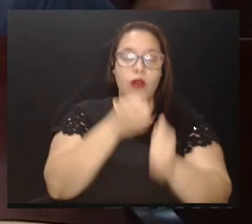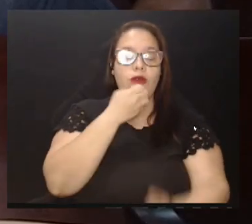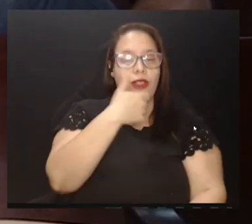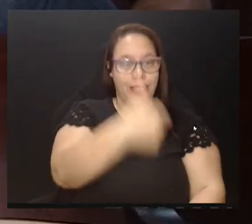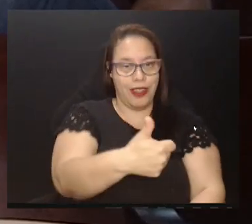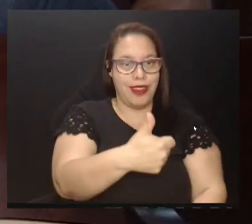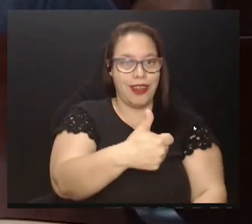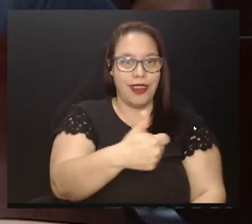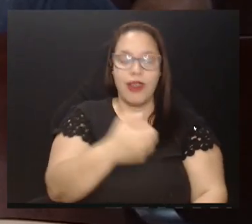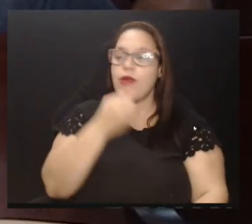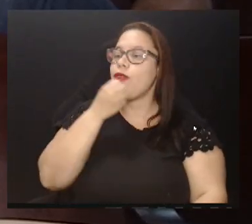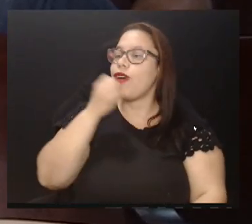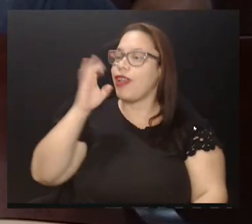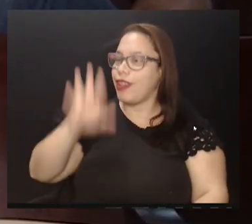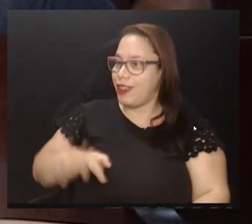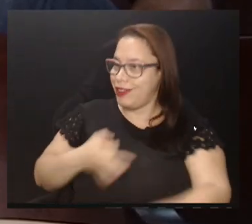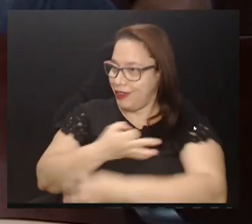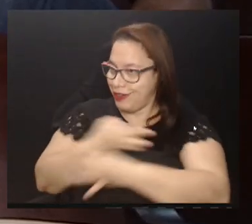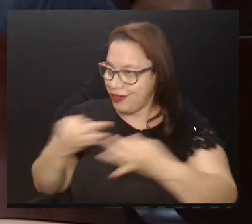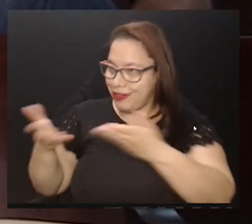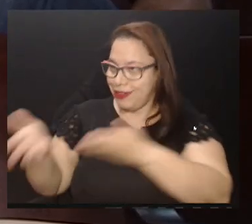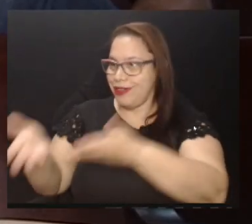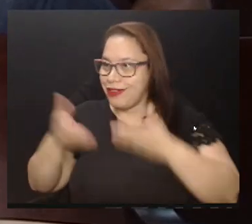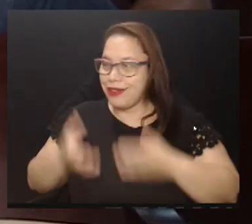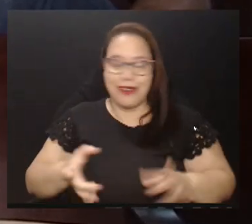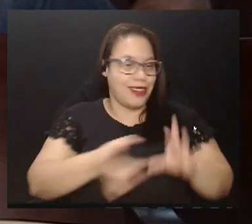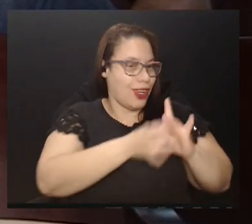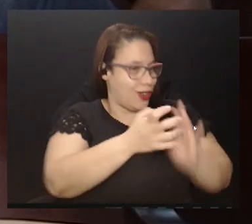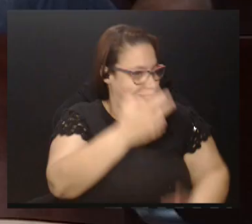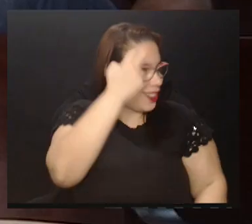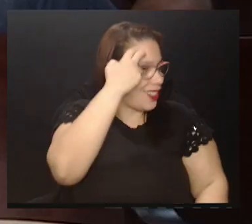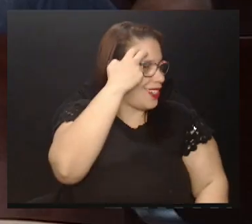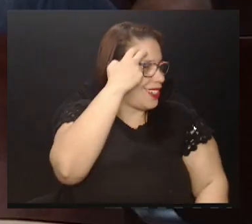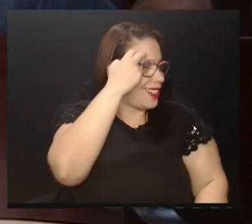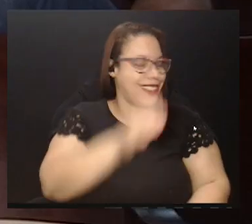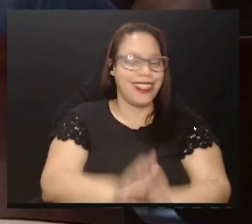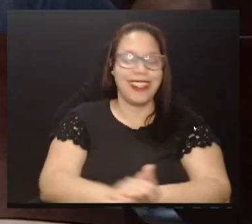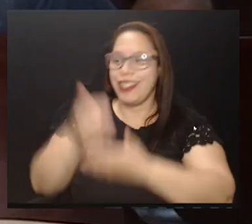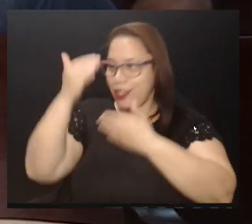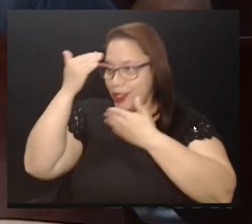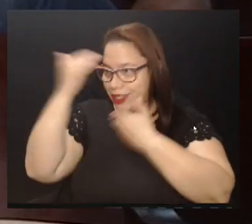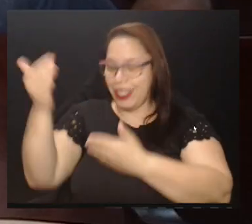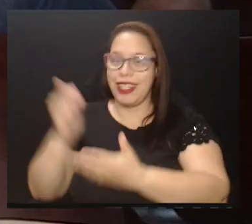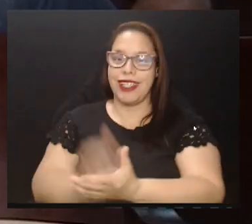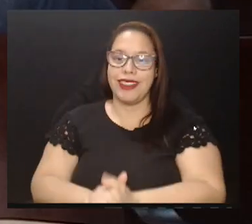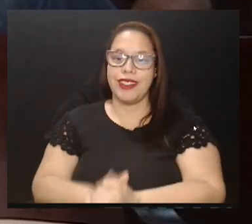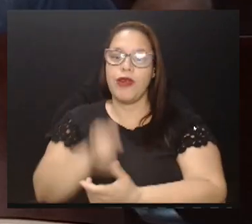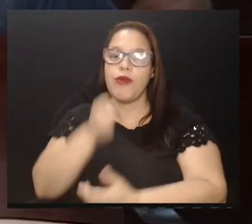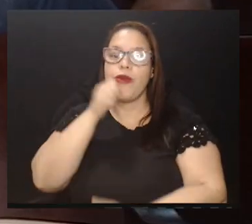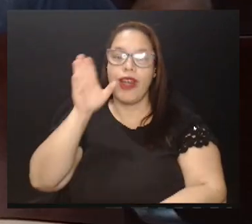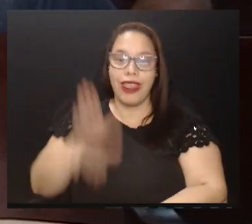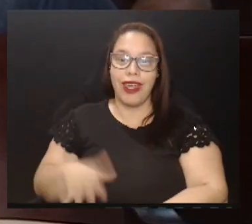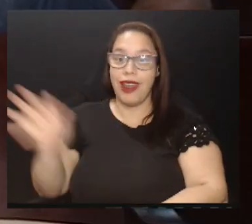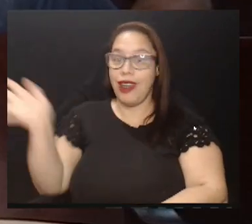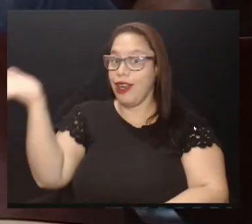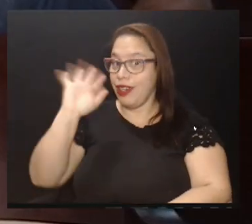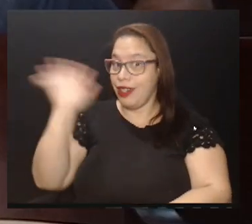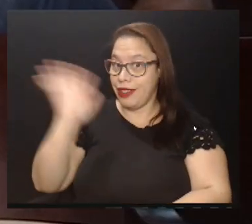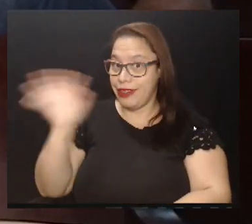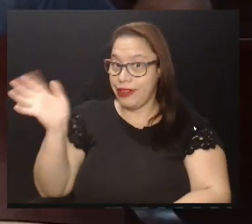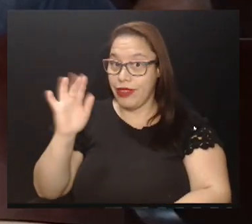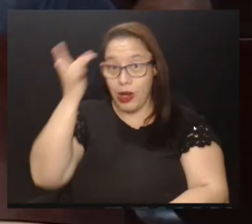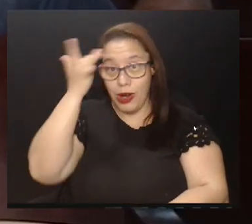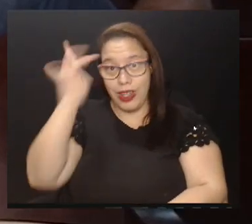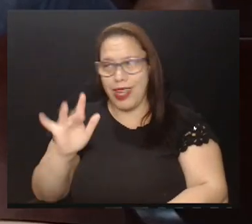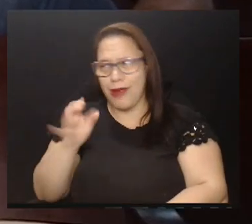nos receber no Conexão Cultural. Obrigado. Boa tarde, gente. Bom, não sei se é boa tarde, né? Bom dia, boa tarde,